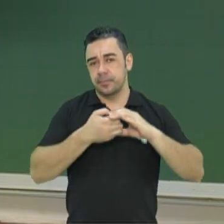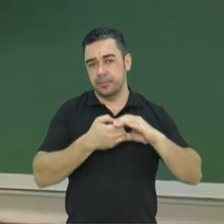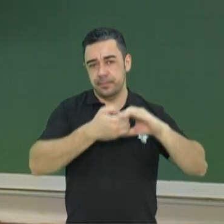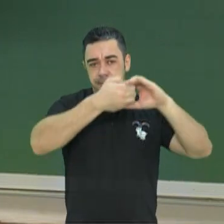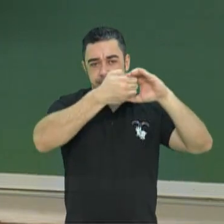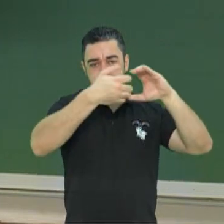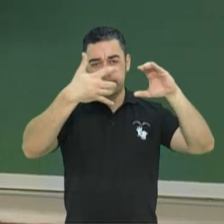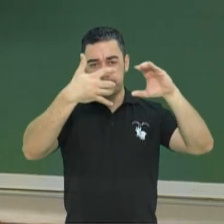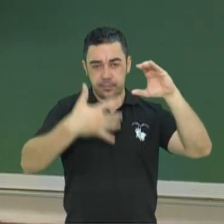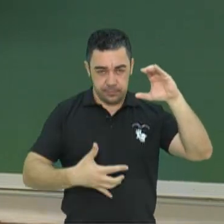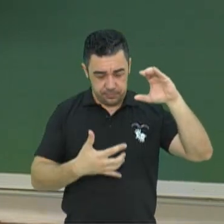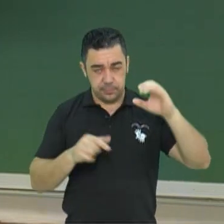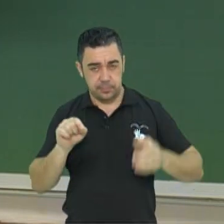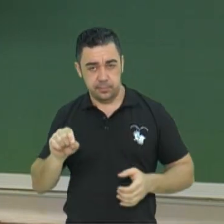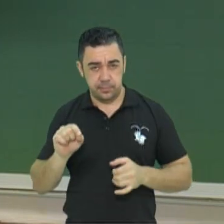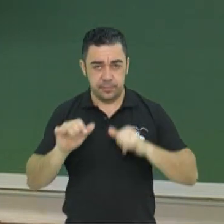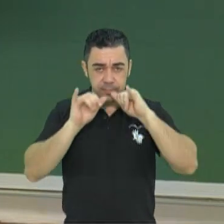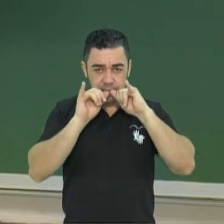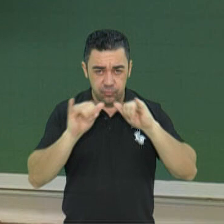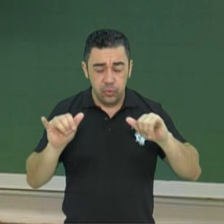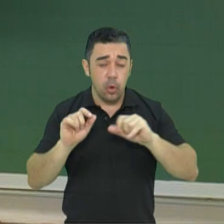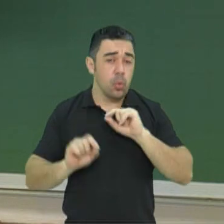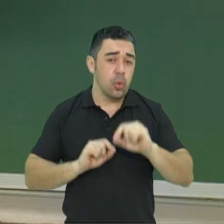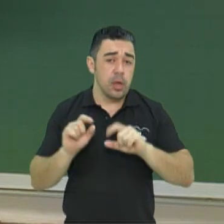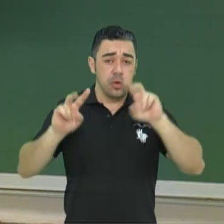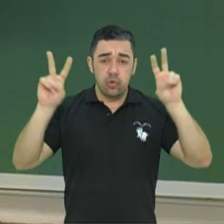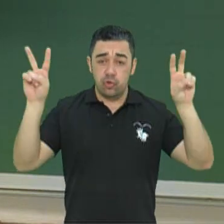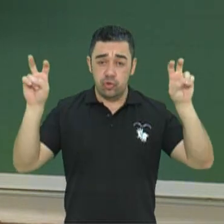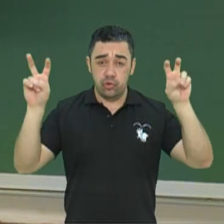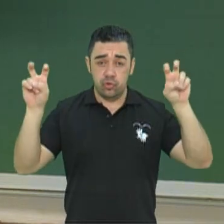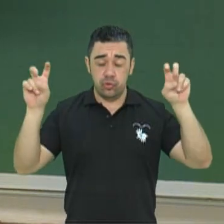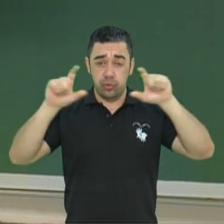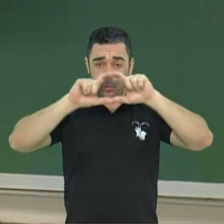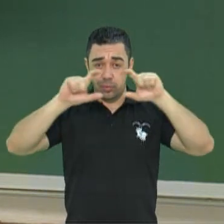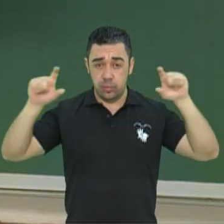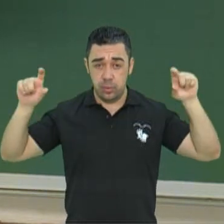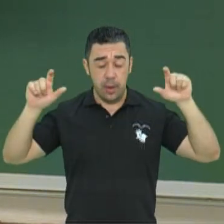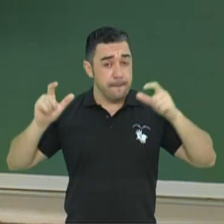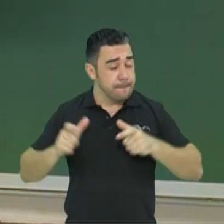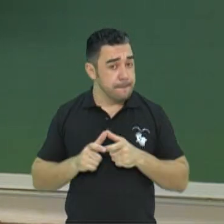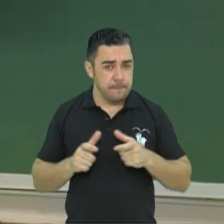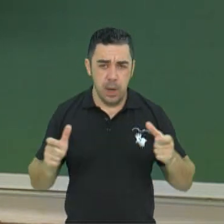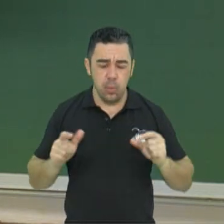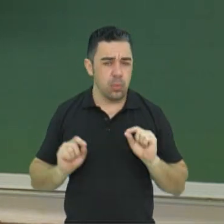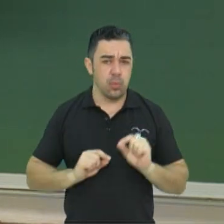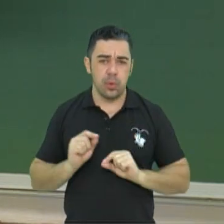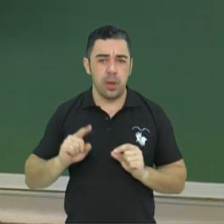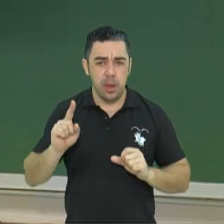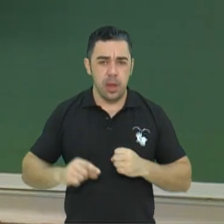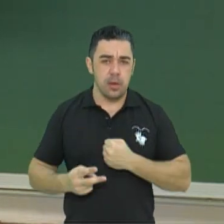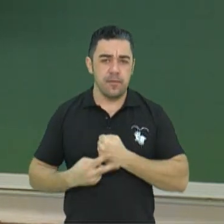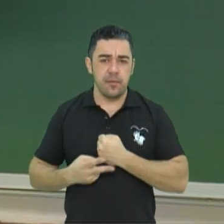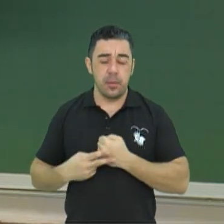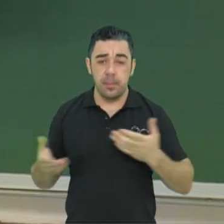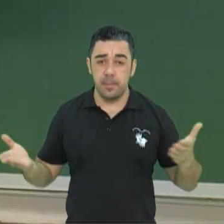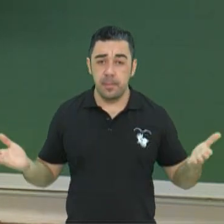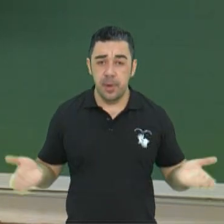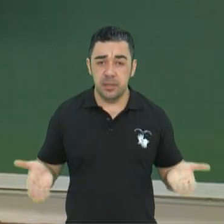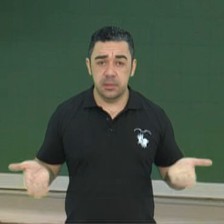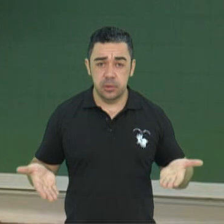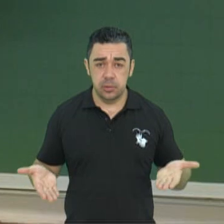gênero notícia é que os títulos contemplam, a maioria das vezes, tá? A forma verbal no